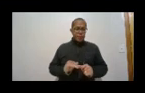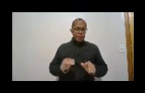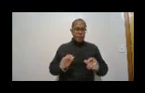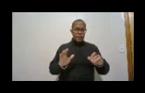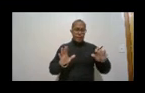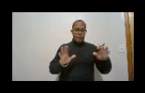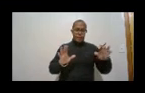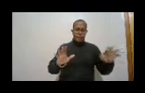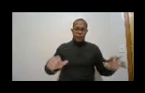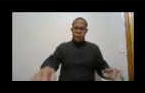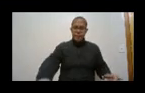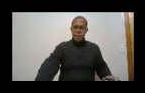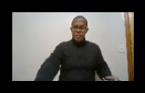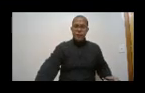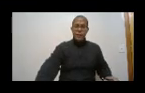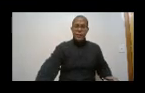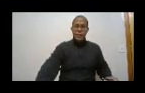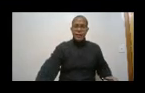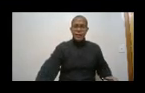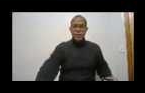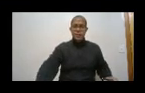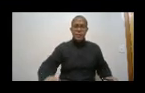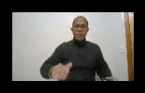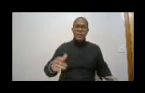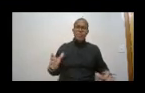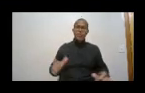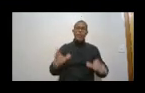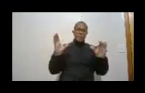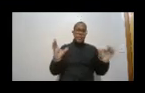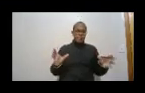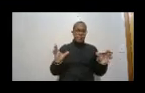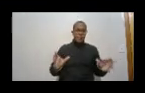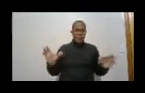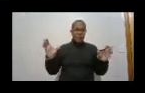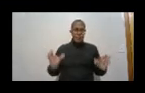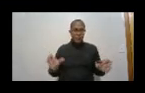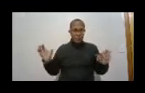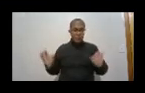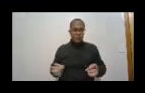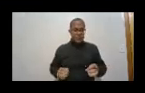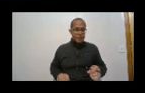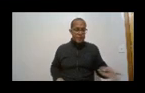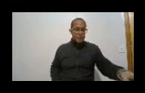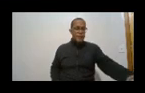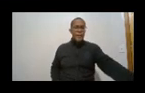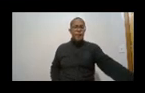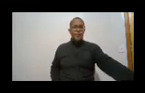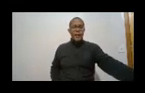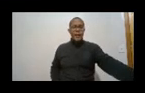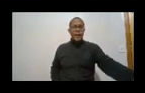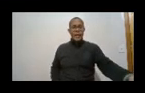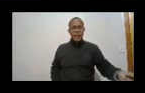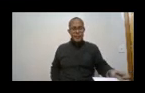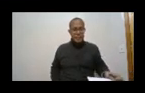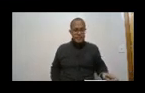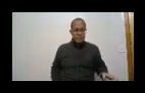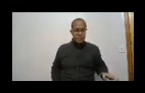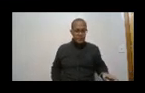tá? Então, aqui de forma inicial, fica aqui ressaltada a importância do que? Da biotransformação